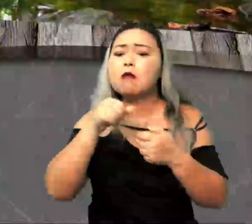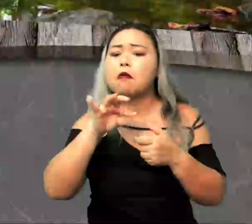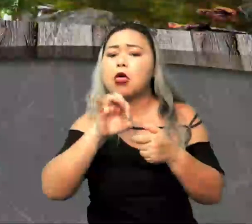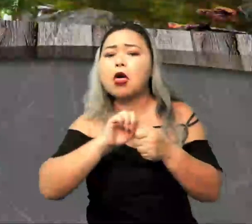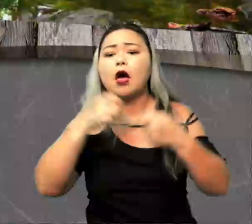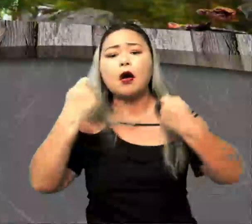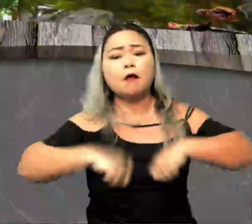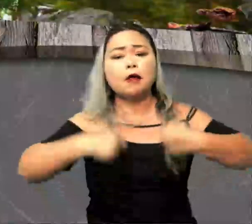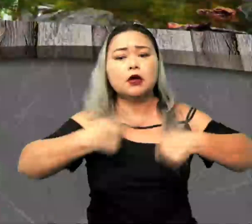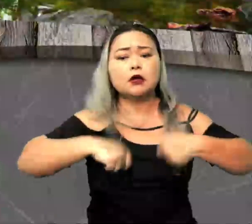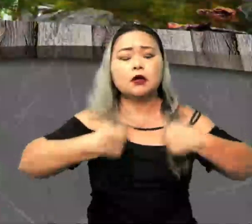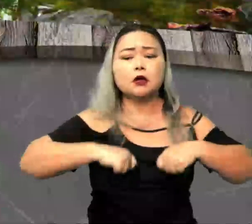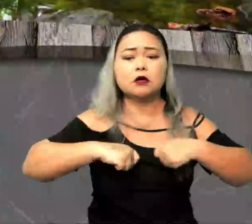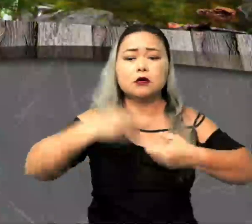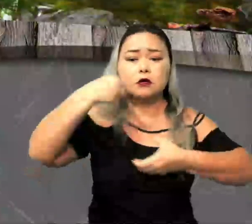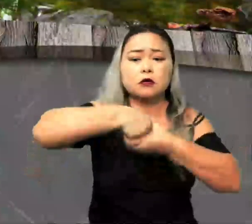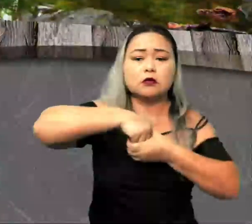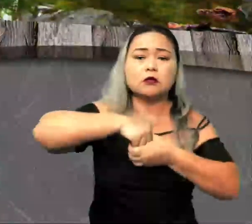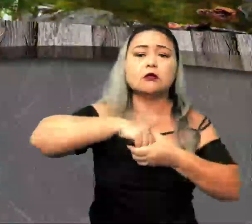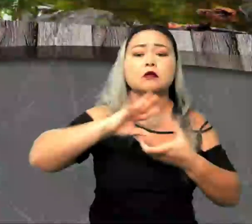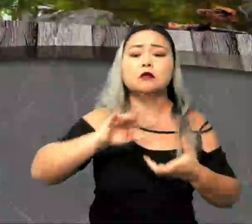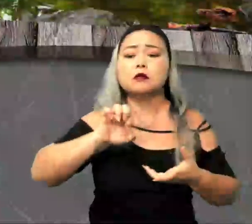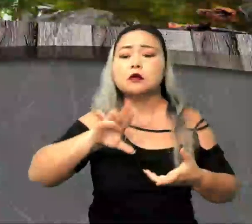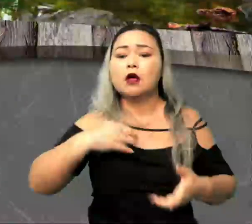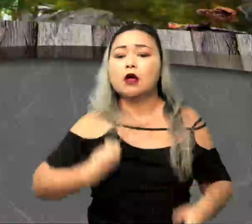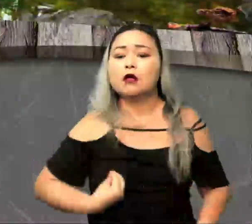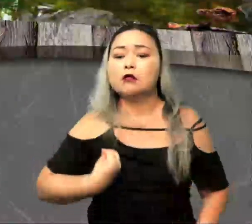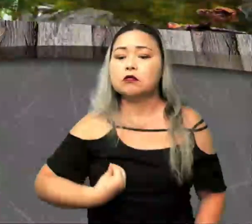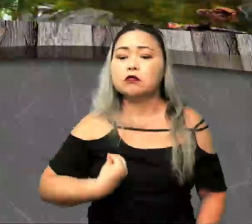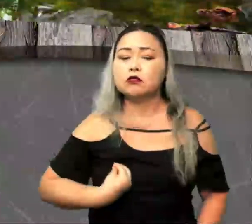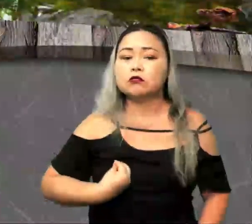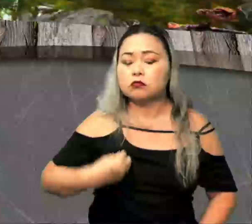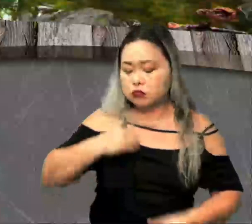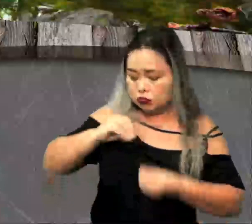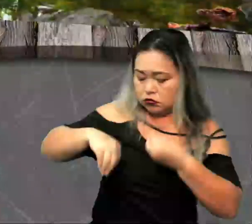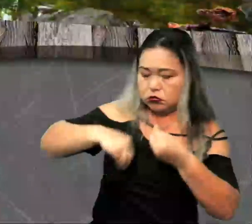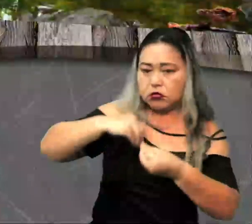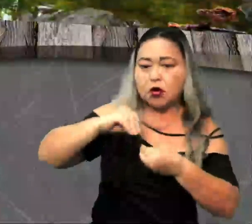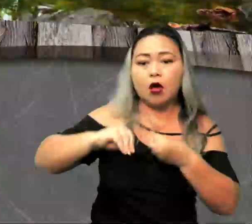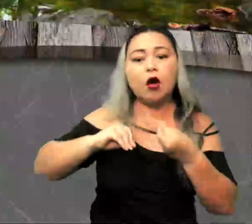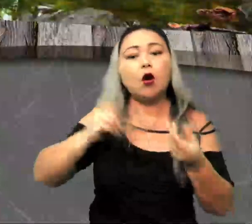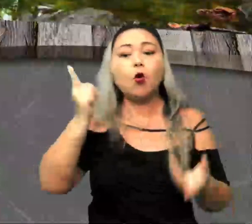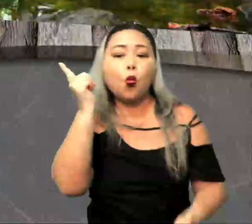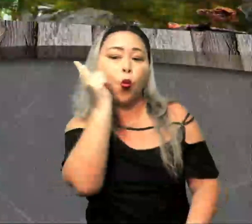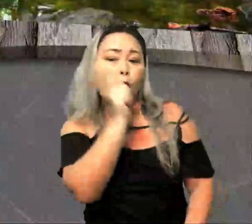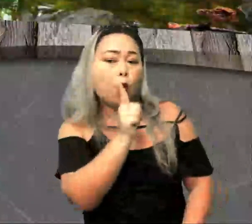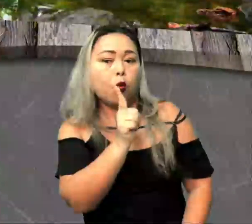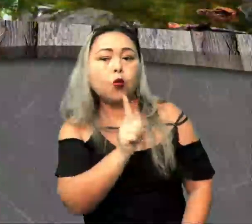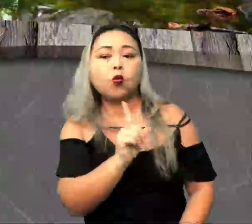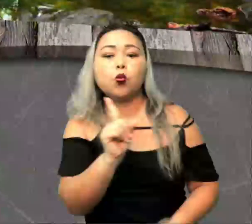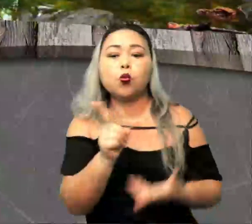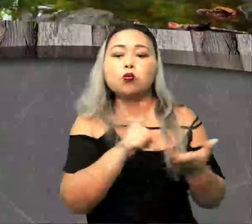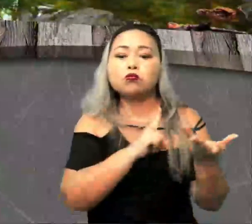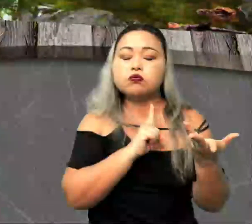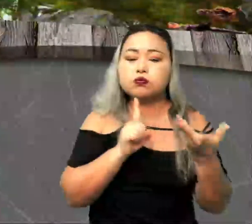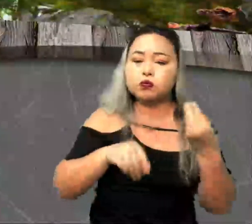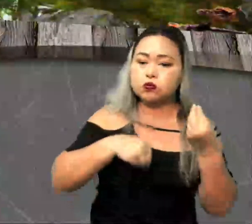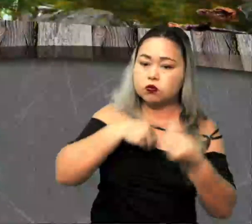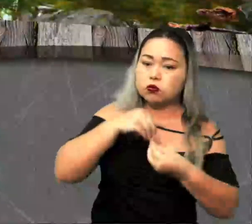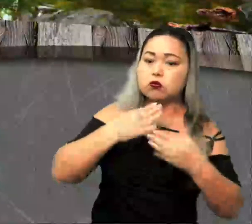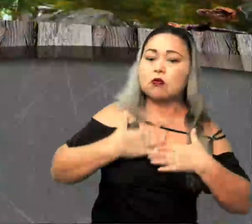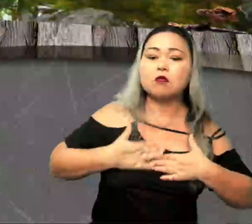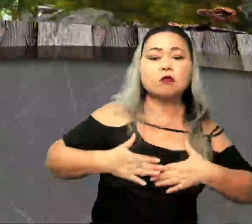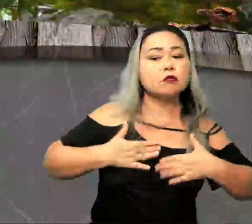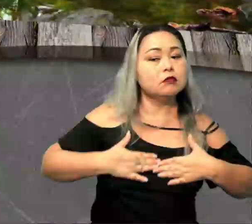estar dentro de um ser vivo. E aí eles conseguem utilizar a maquinária daquele ser e conseguir realizar a sua via metabólica